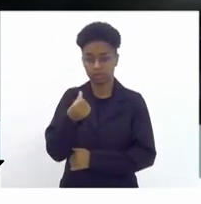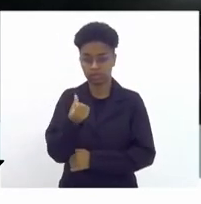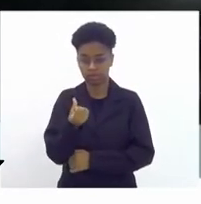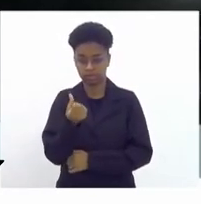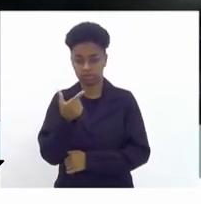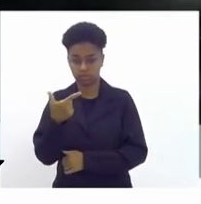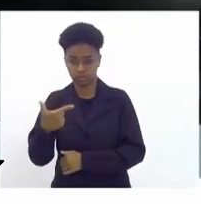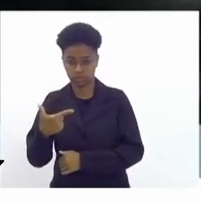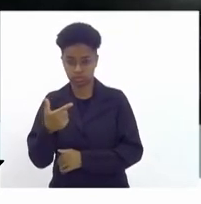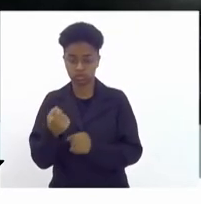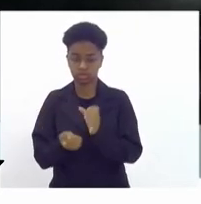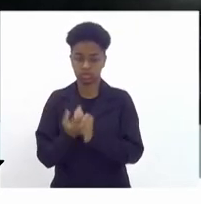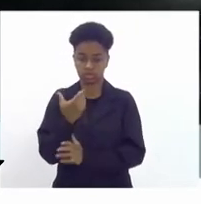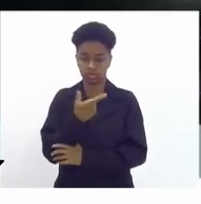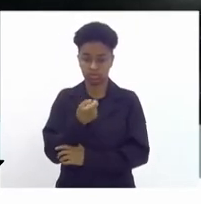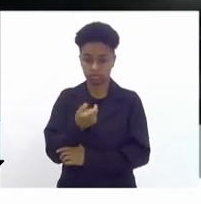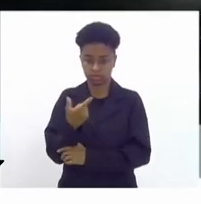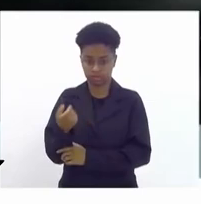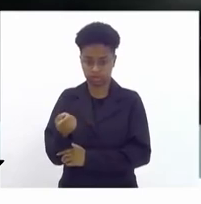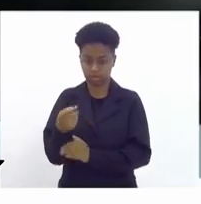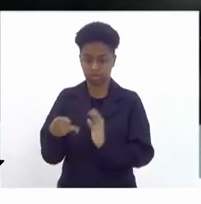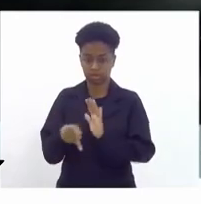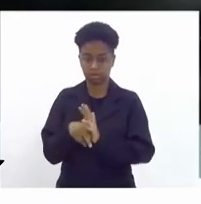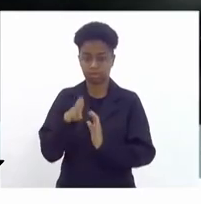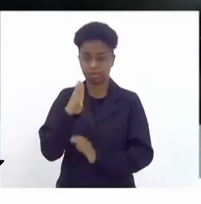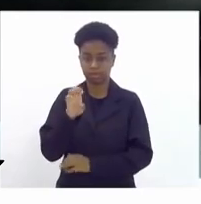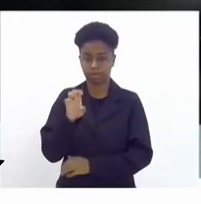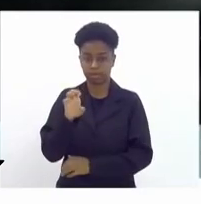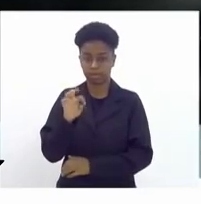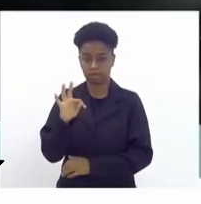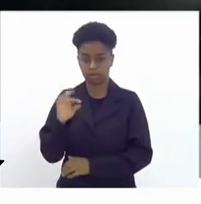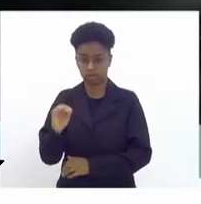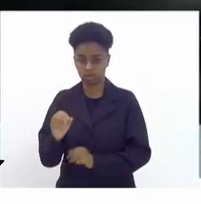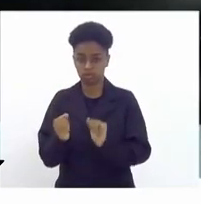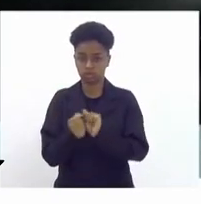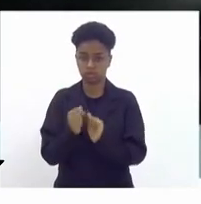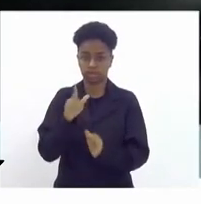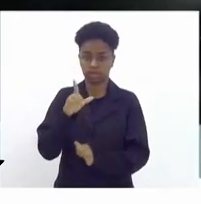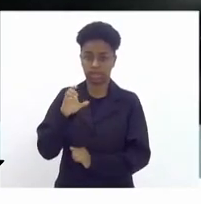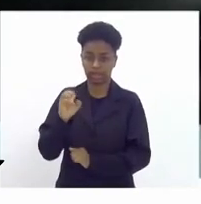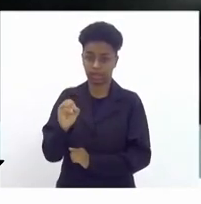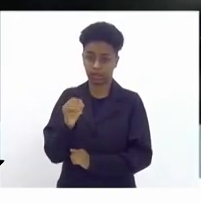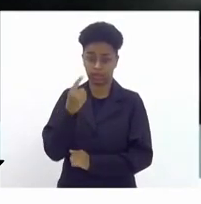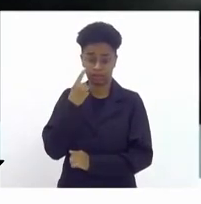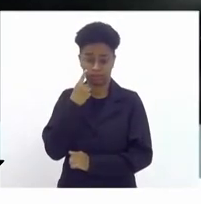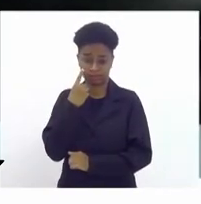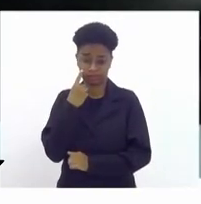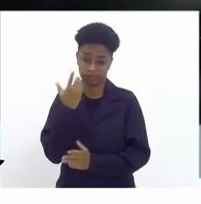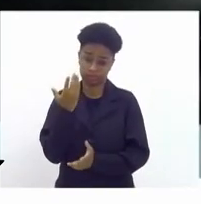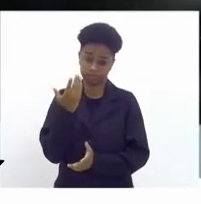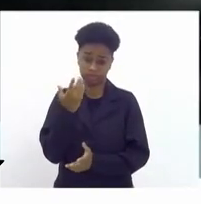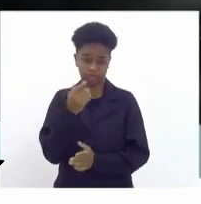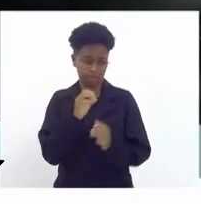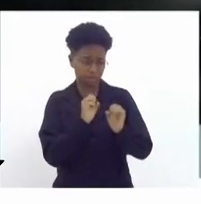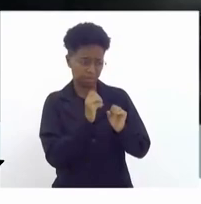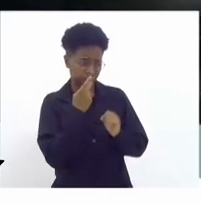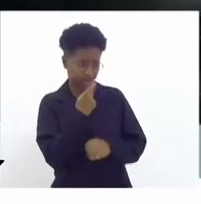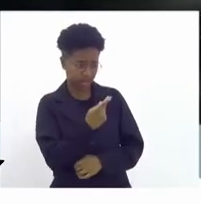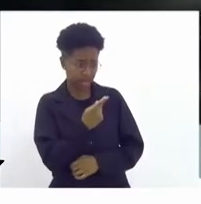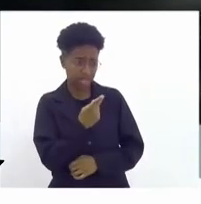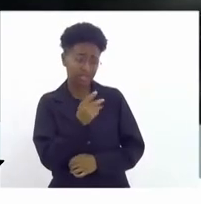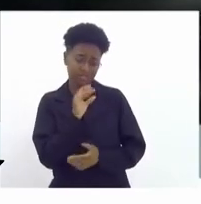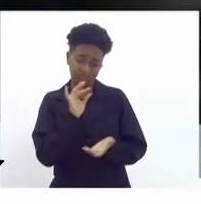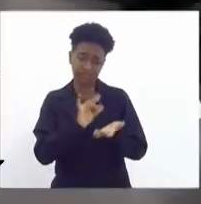1962 de 20, que é do Bebeto com o Léo Vieira, se não tem... Me permite, deputado Luiz Paulo, de fato